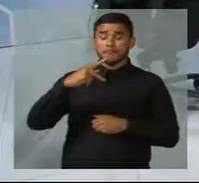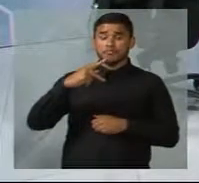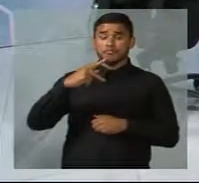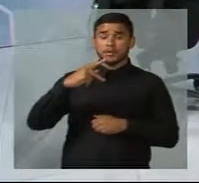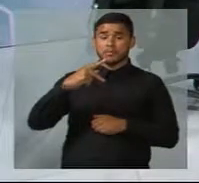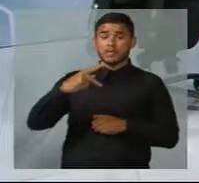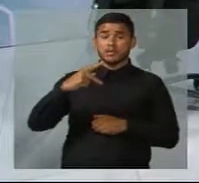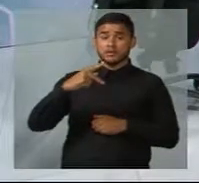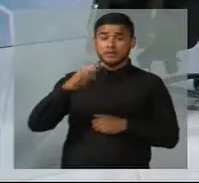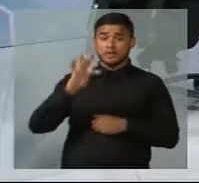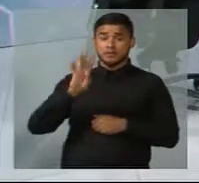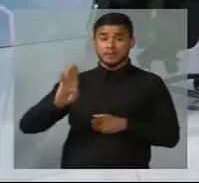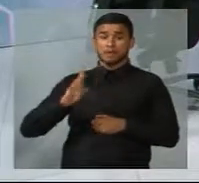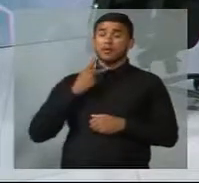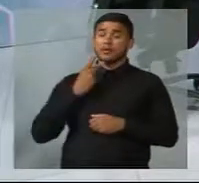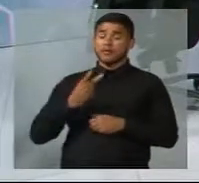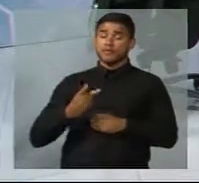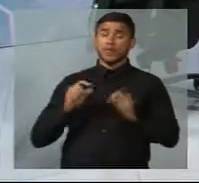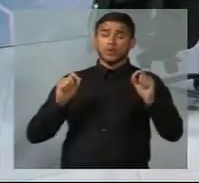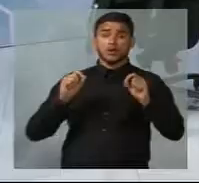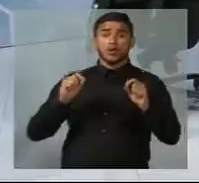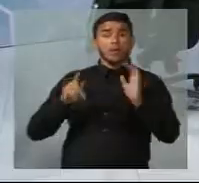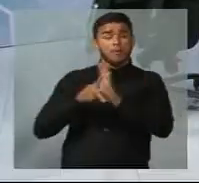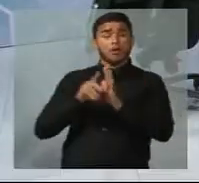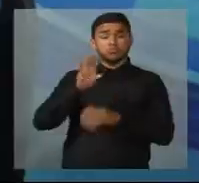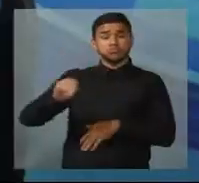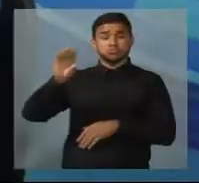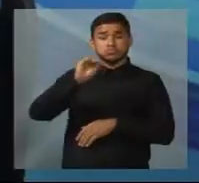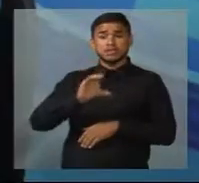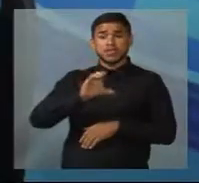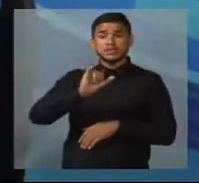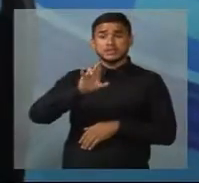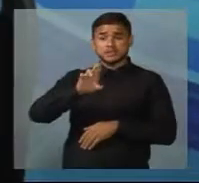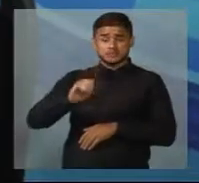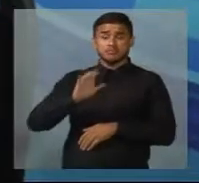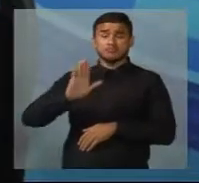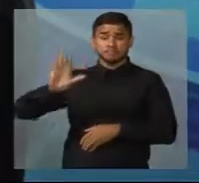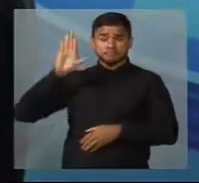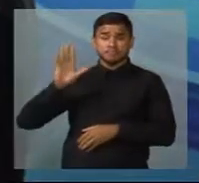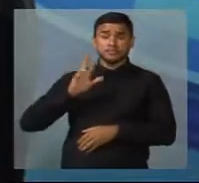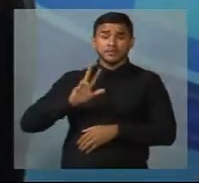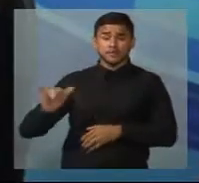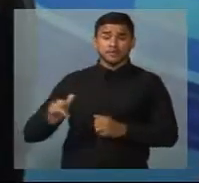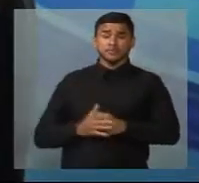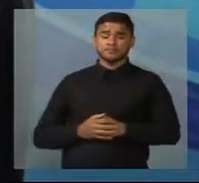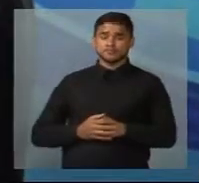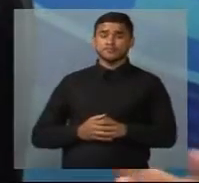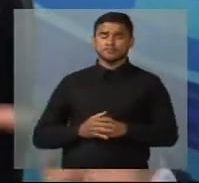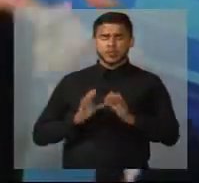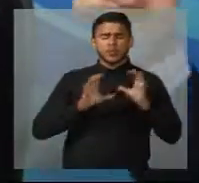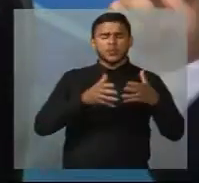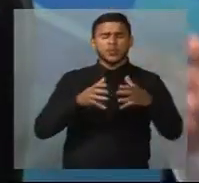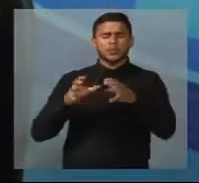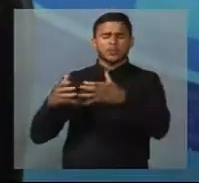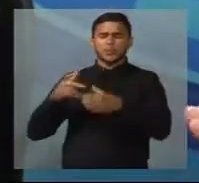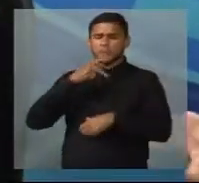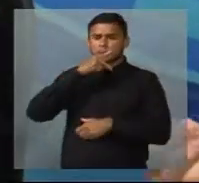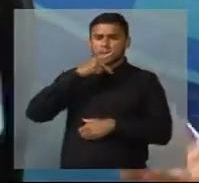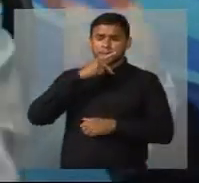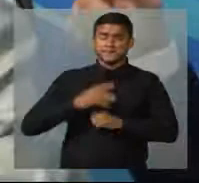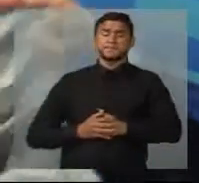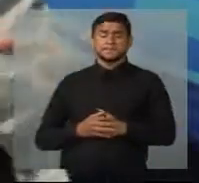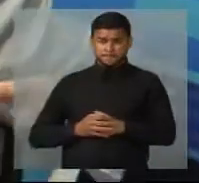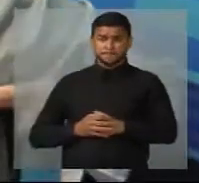do ex-governador e ex-ministro Ciro Gomes. O PSB também, o PCdoB também já estão cogitando disso. Mas já tinha antes, que é a Manuela, né?